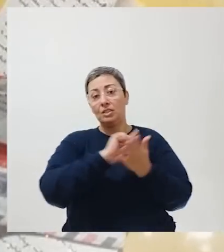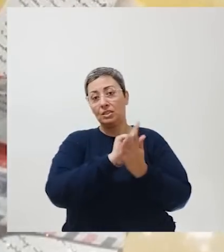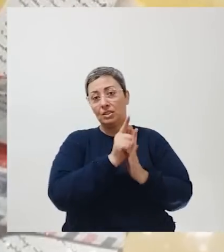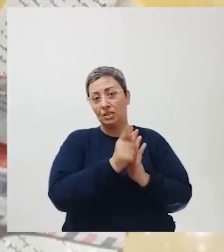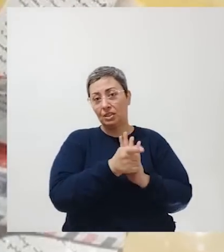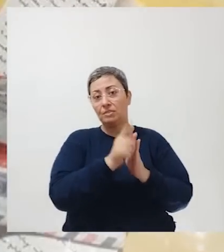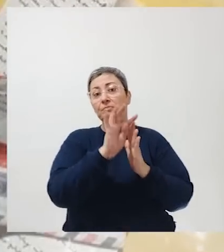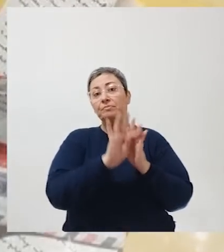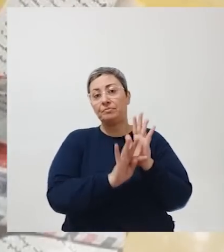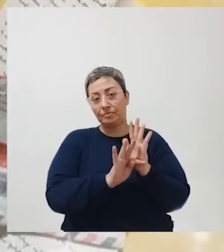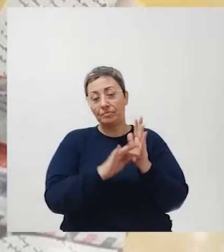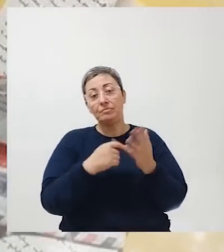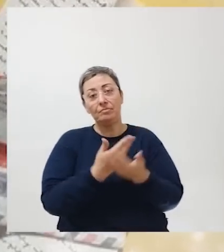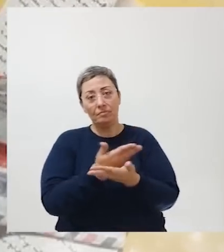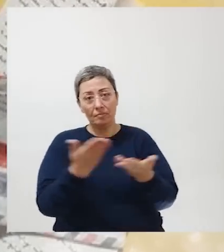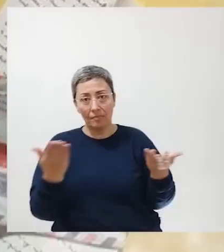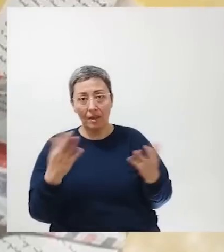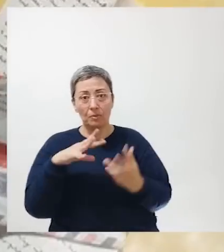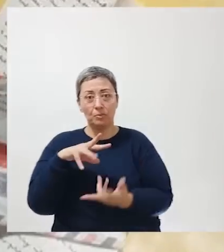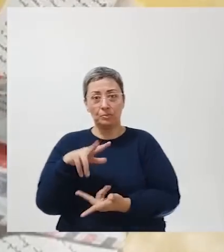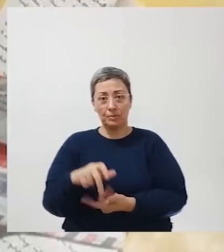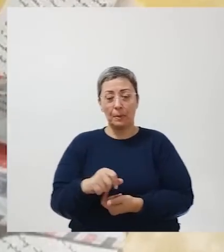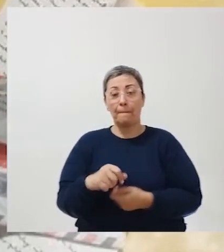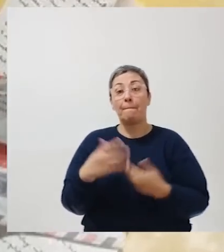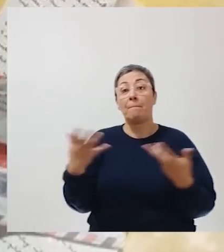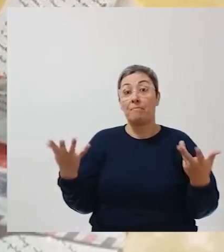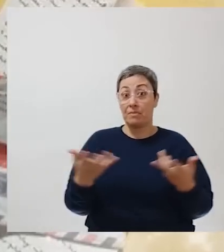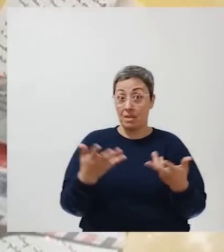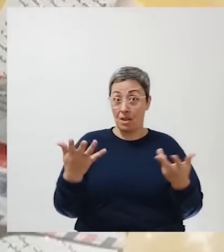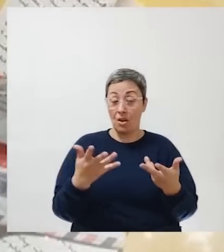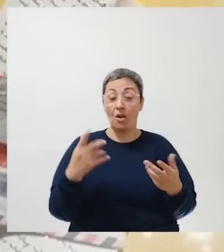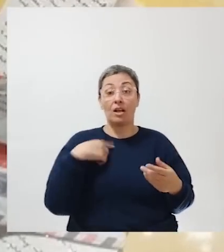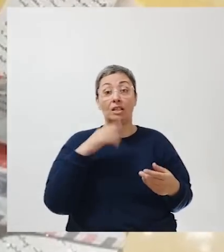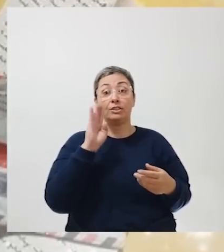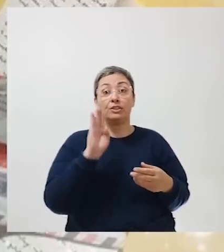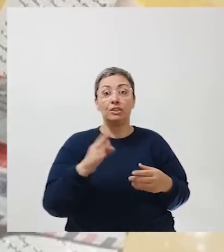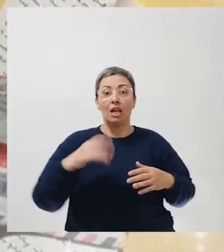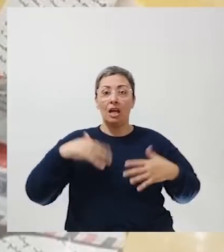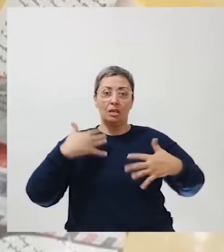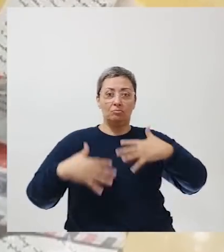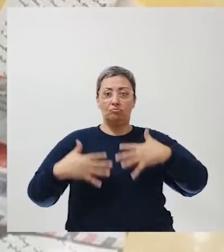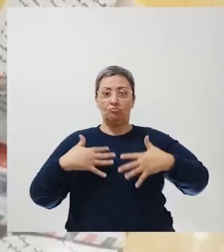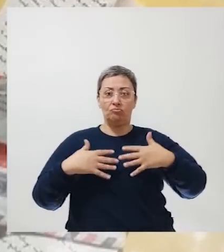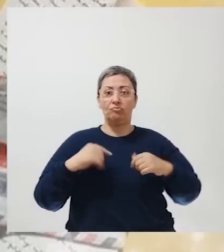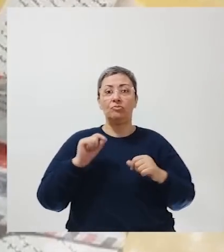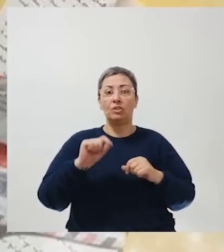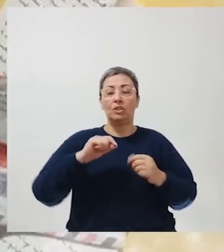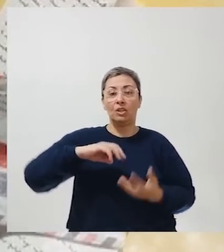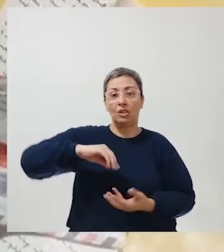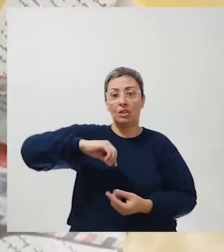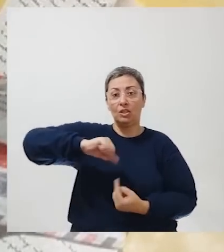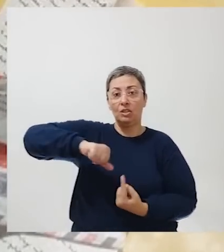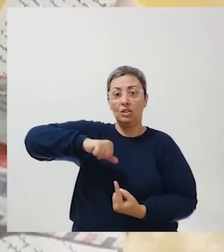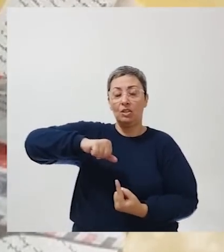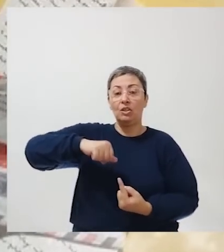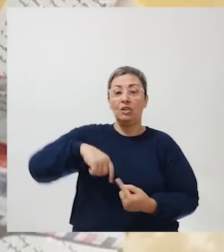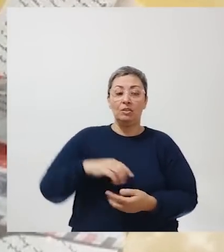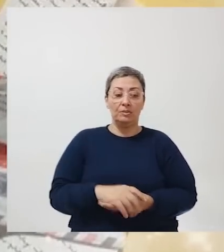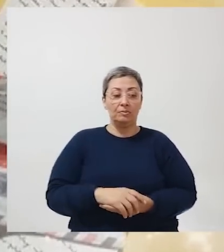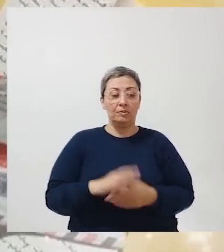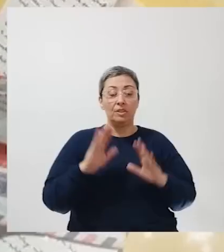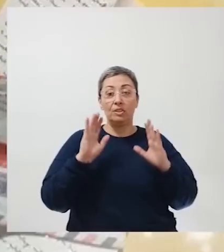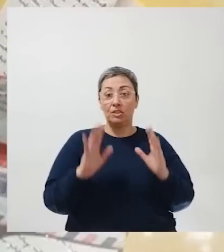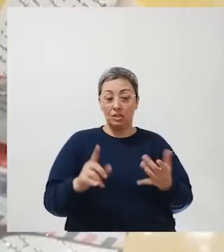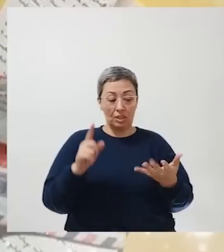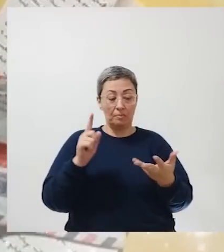gêneros textuais que estão por aí no nosso mundo. Agora que nós já chacoalhamos o esqueleto dançando, o peão entrou na roda,